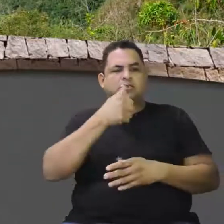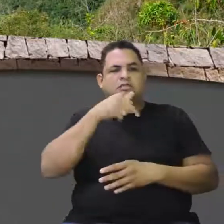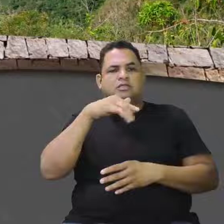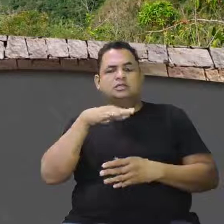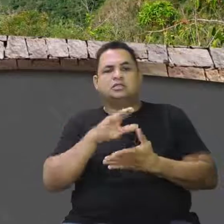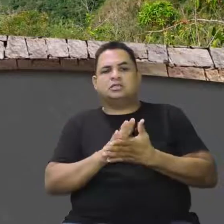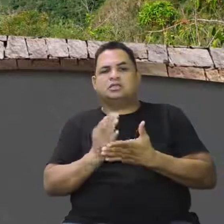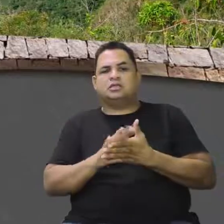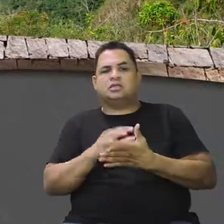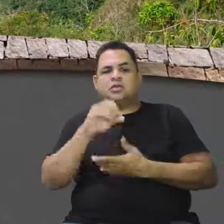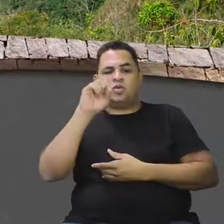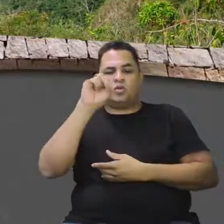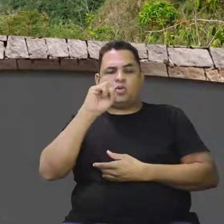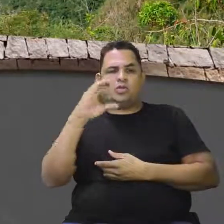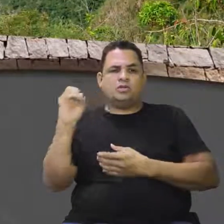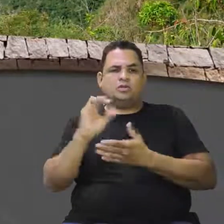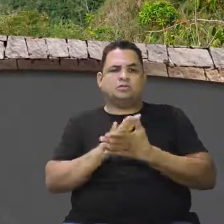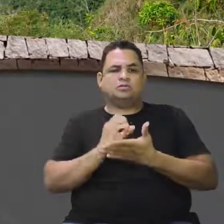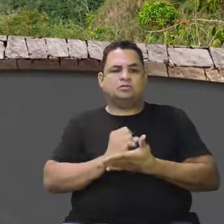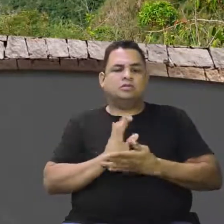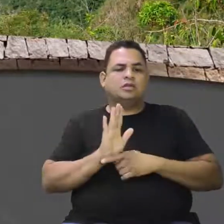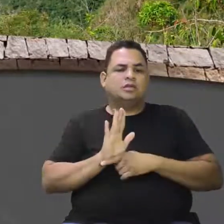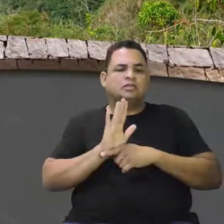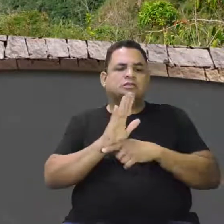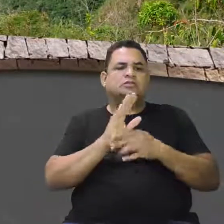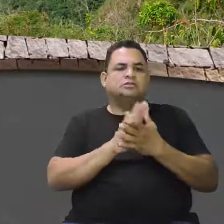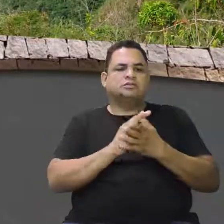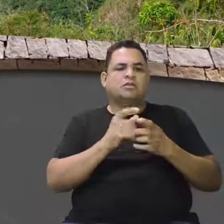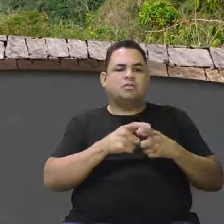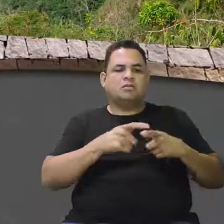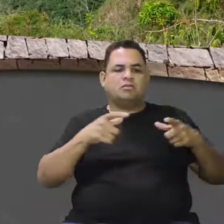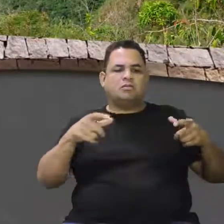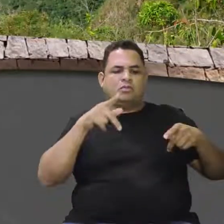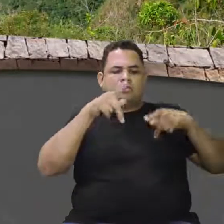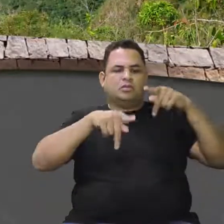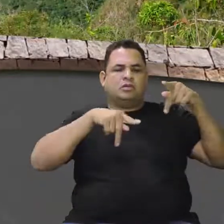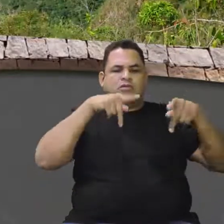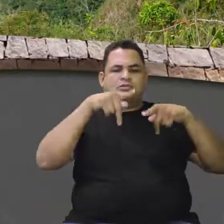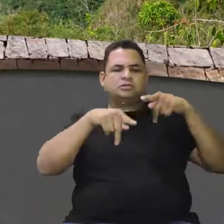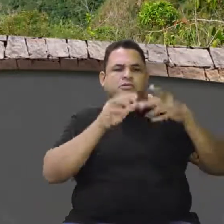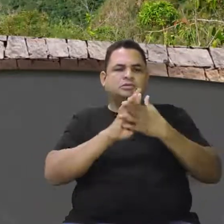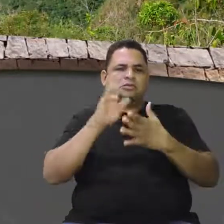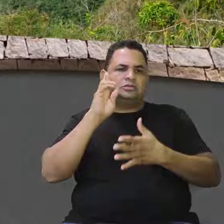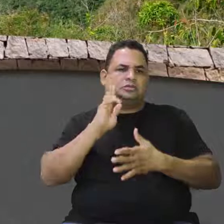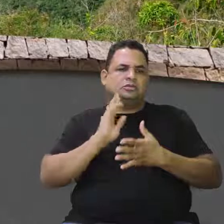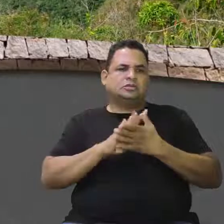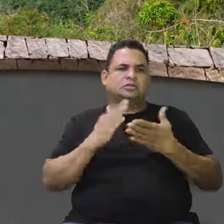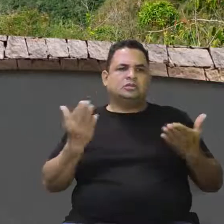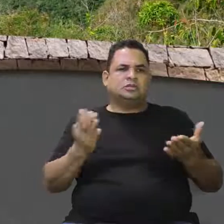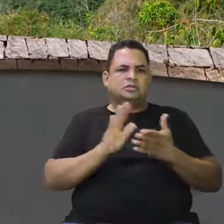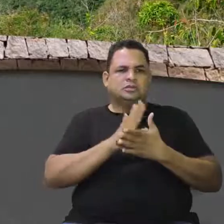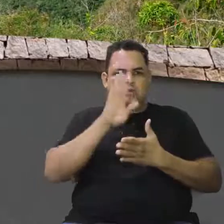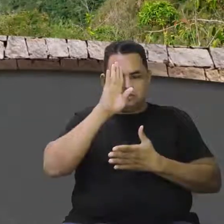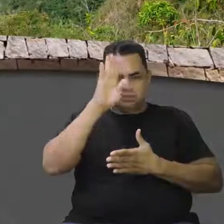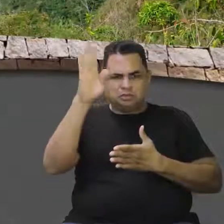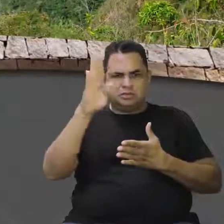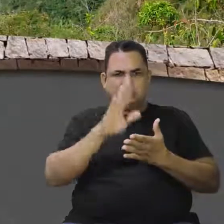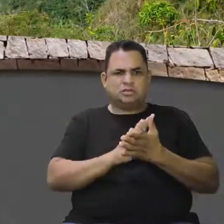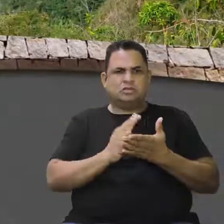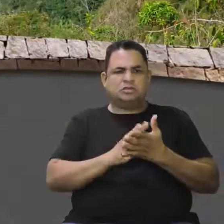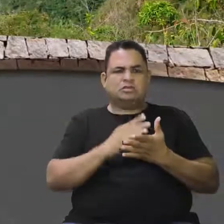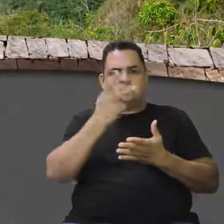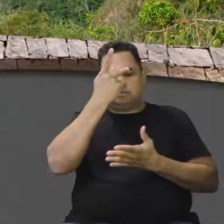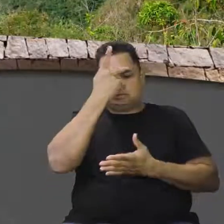ele contribuiu para o aumento da população do estado de Rondônia, como eu falei há pouco para vocês, principalmente